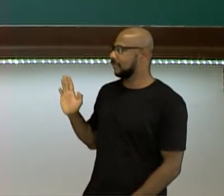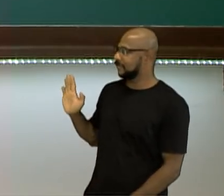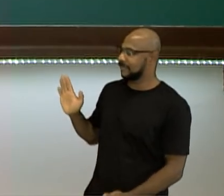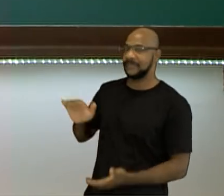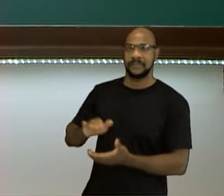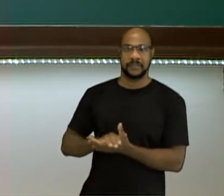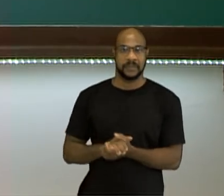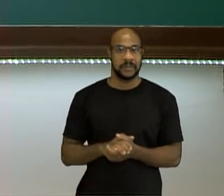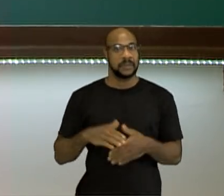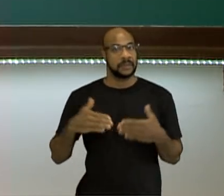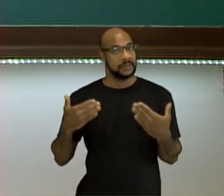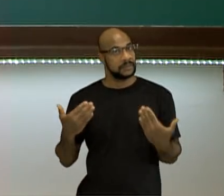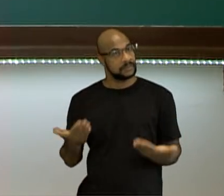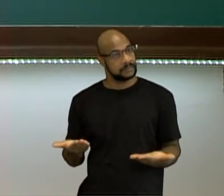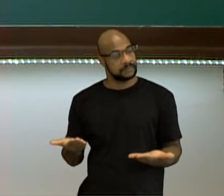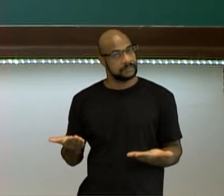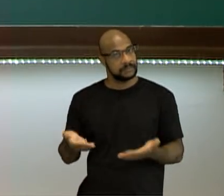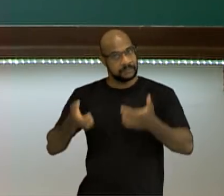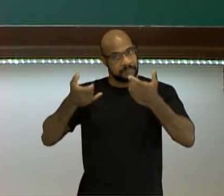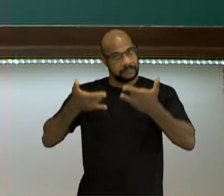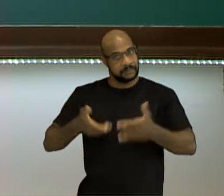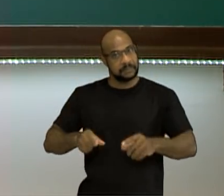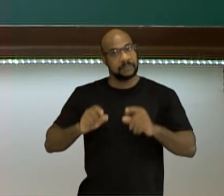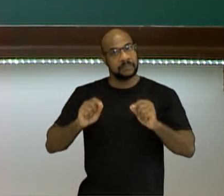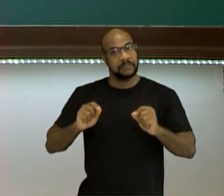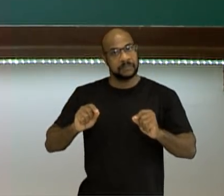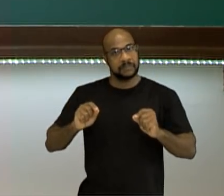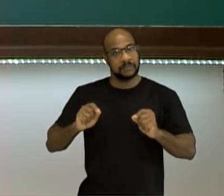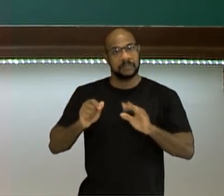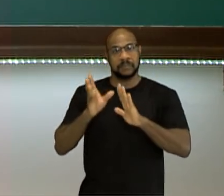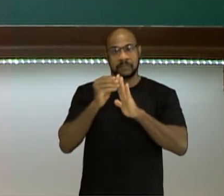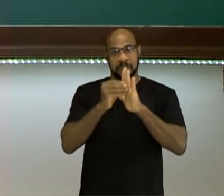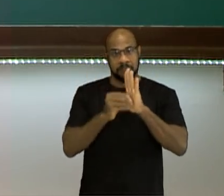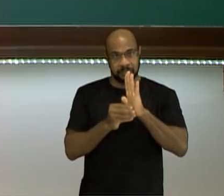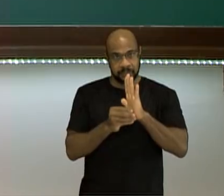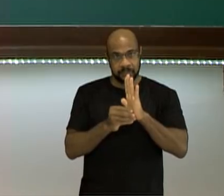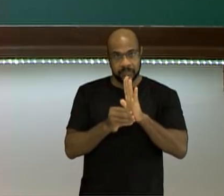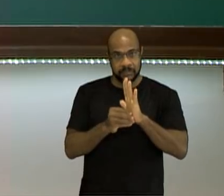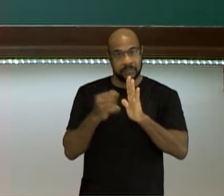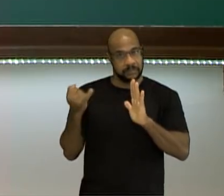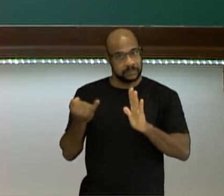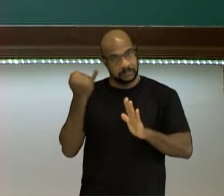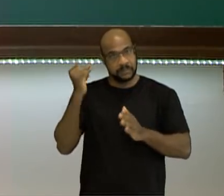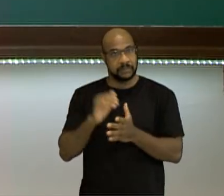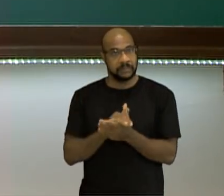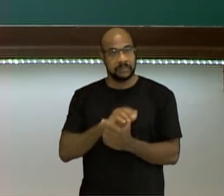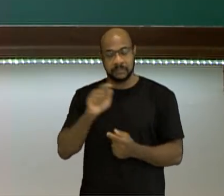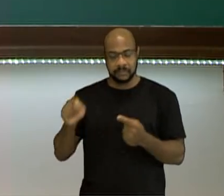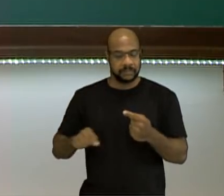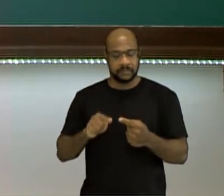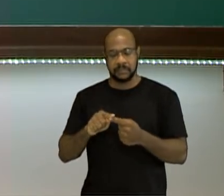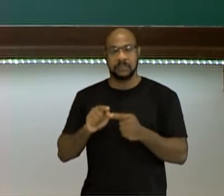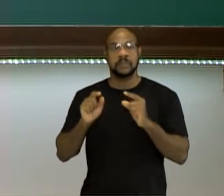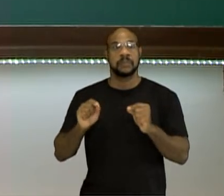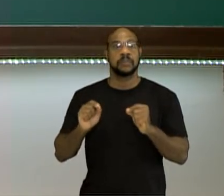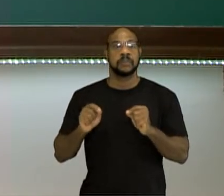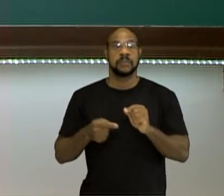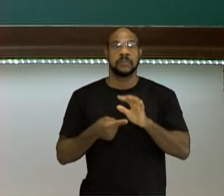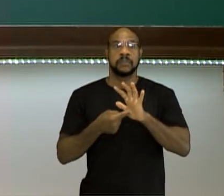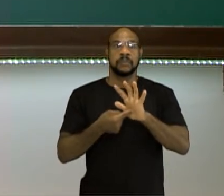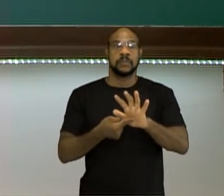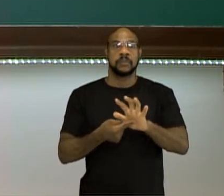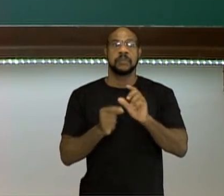Vamos trabalhar com vocês assuntos bem interessantes. Vamos lá, então? Let's go! Hoje, vamos nessa aula identificar as